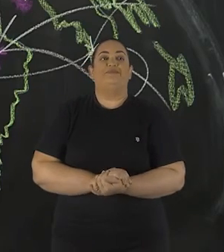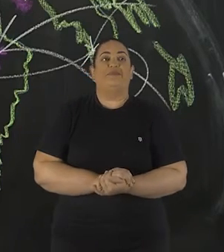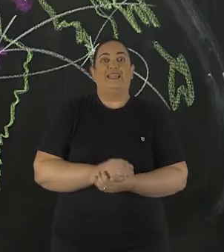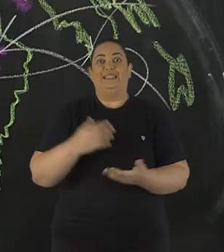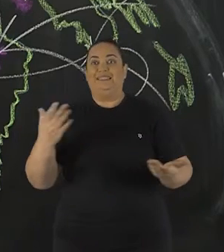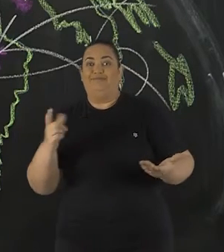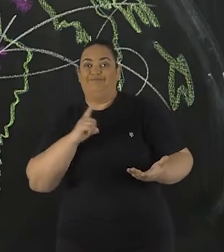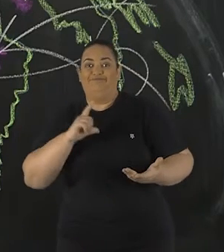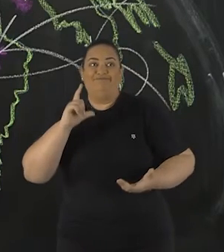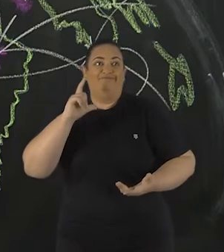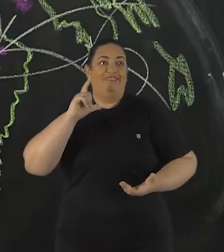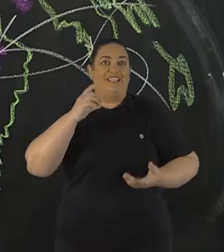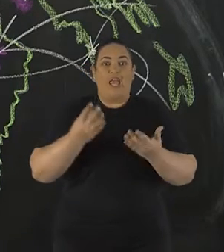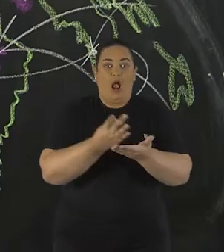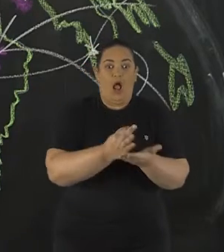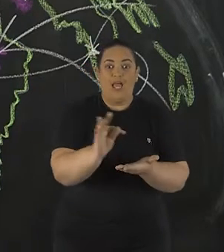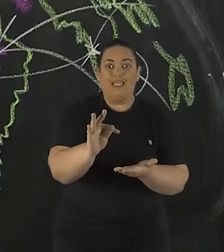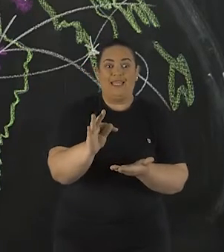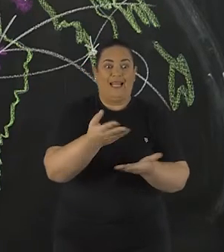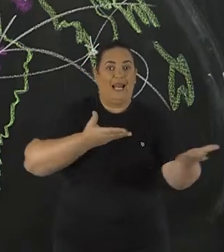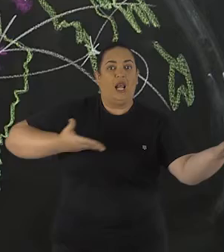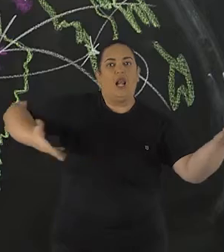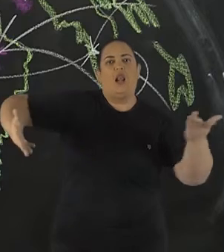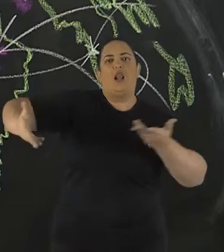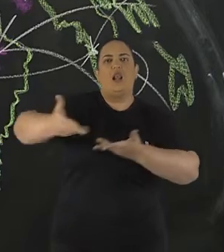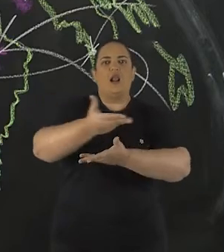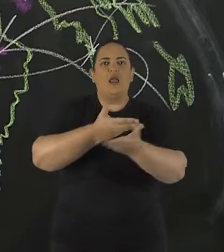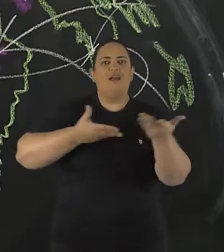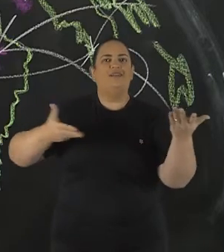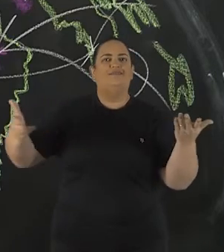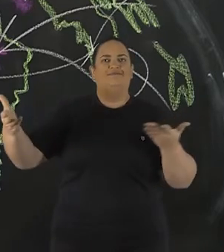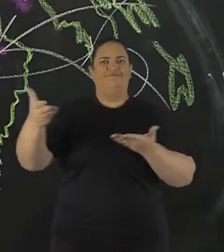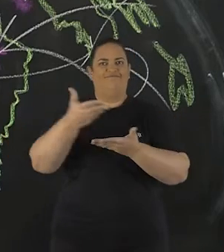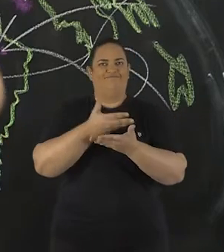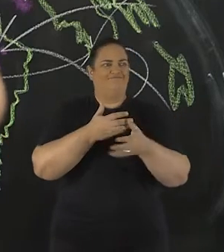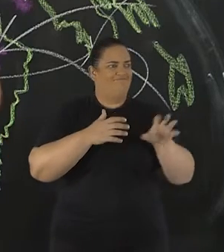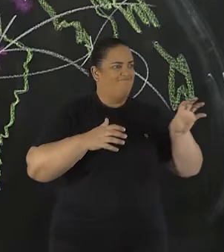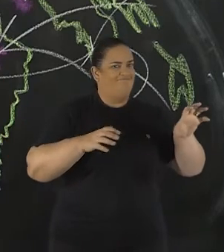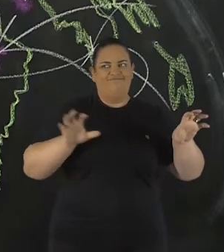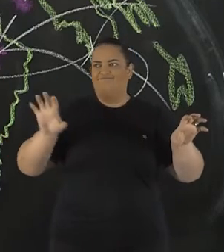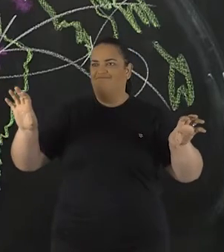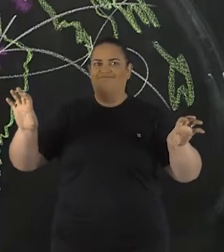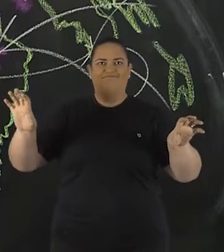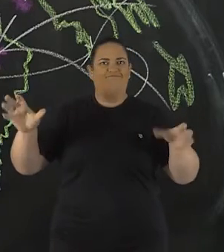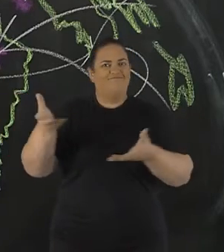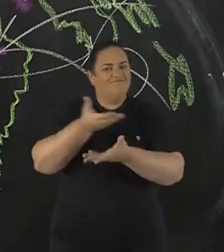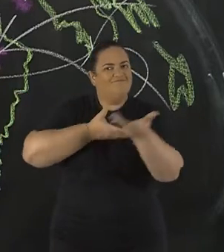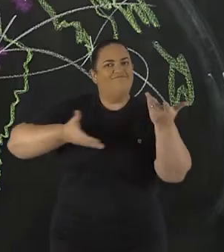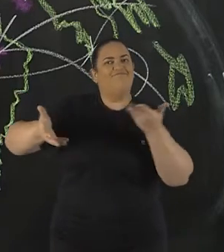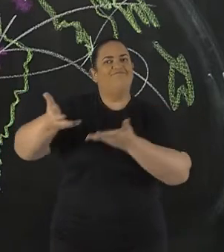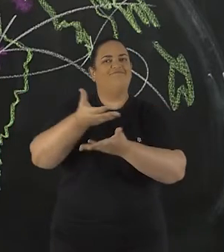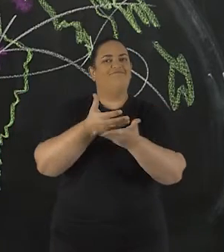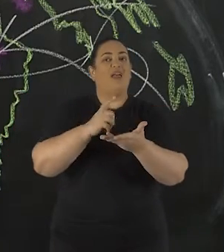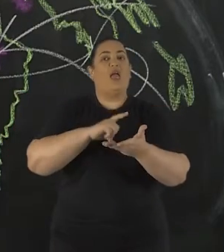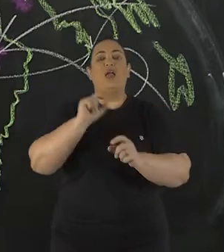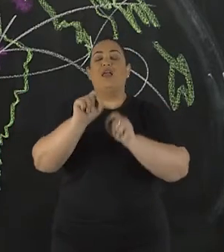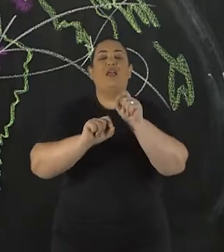também essas técnicas compartilhadas entre esses continentes, passa a ter aí uma ideia